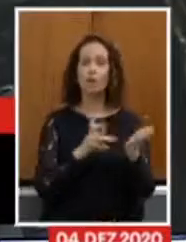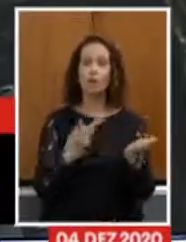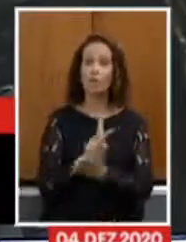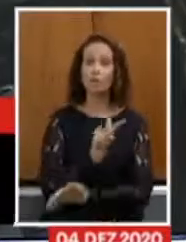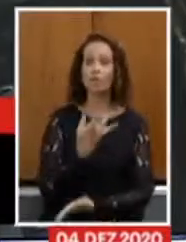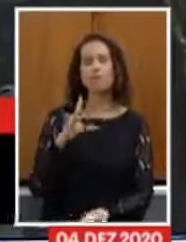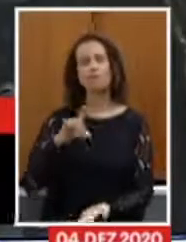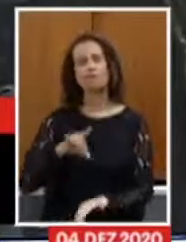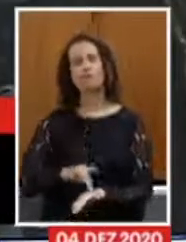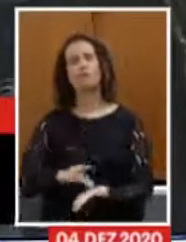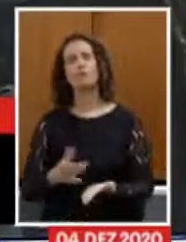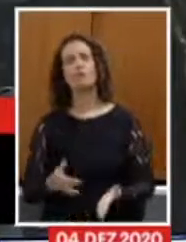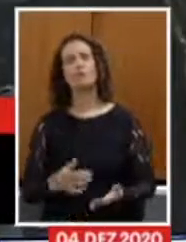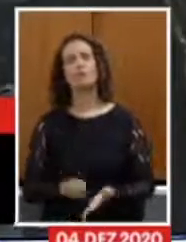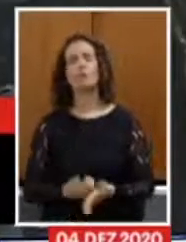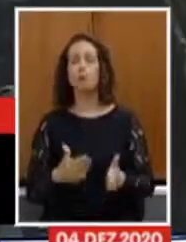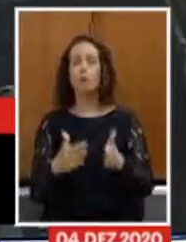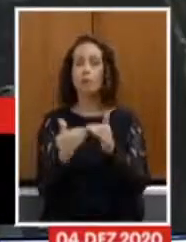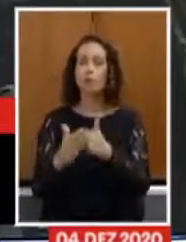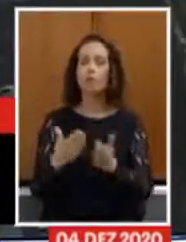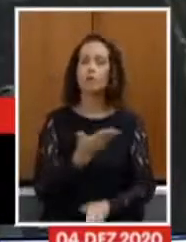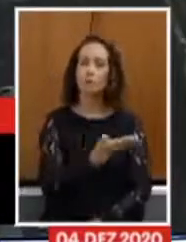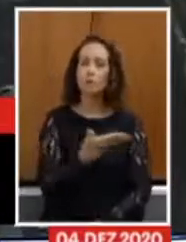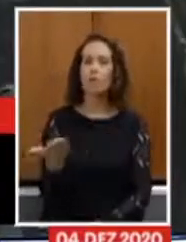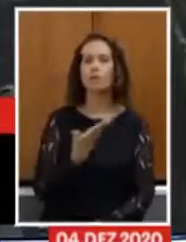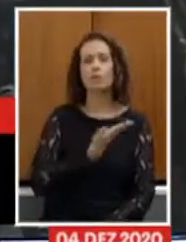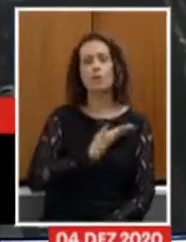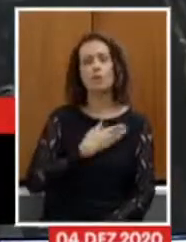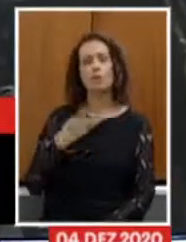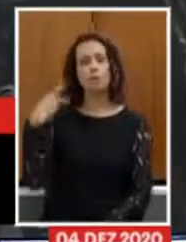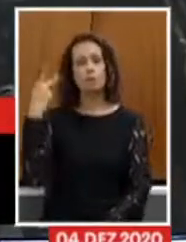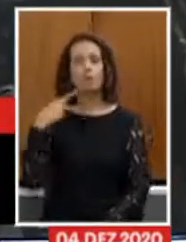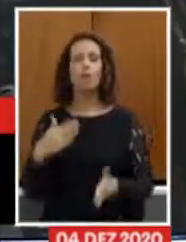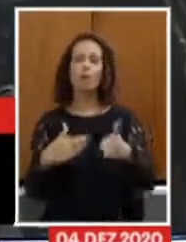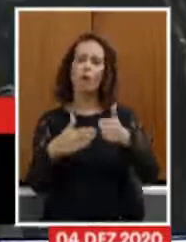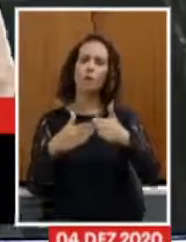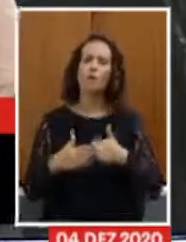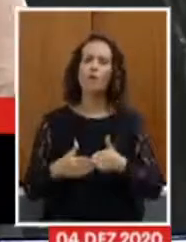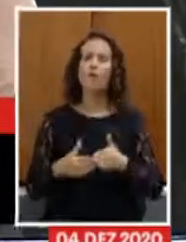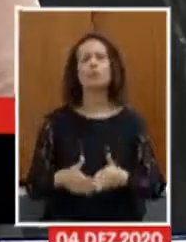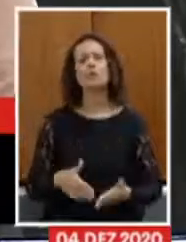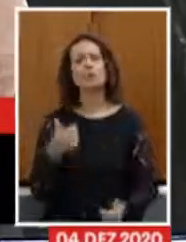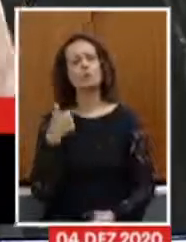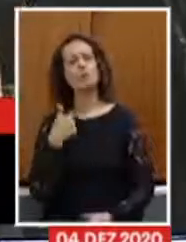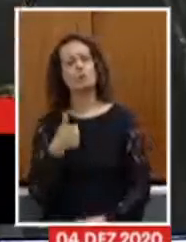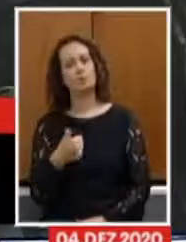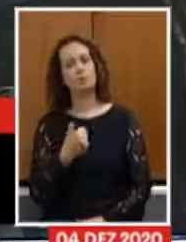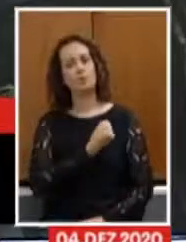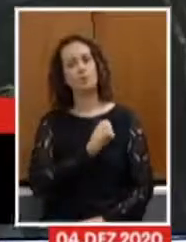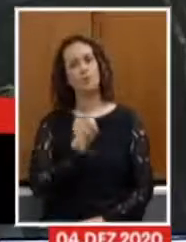que é vinculado. E, portanto, eu peço aos colegas parlamentares o voto favorável à emenda de número 1.